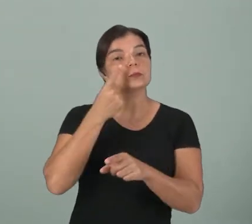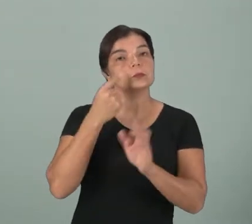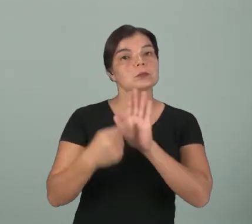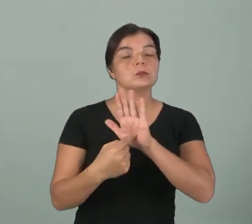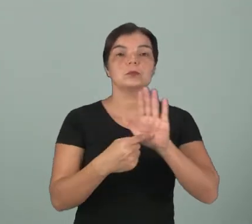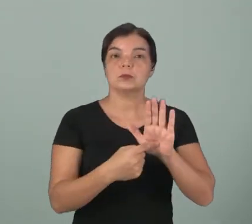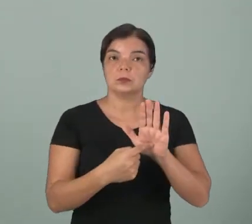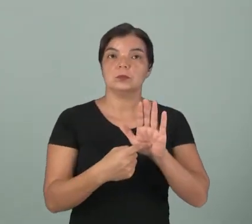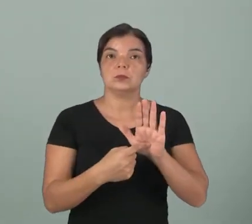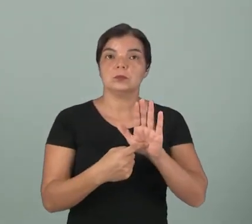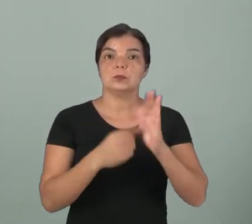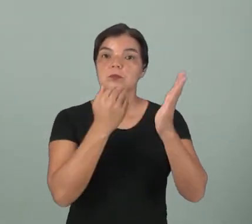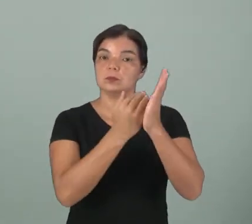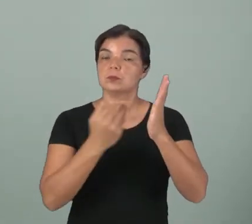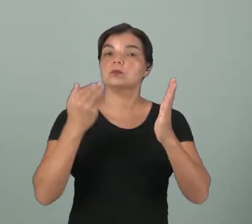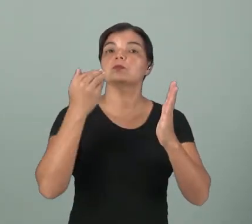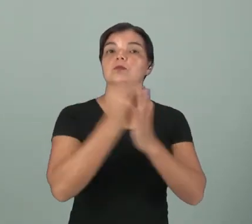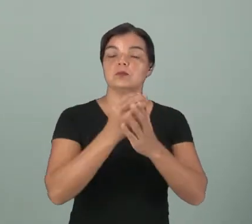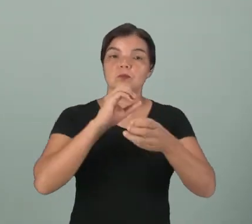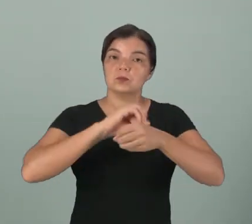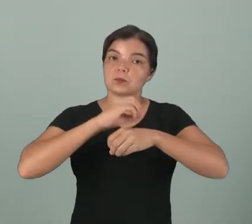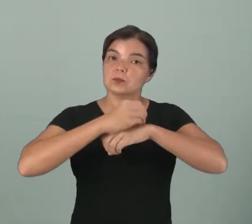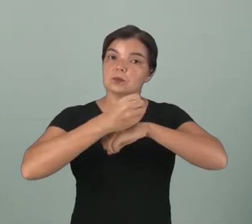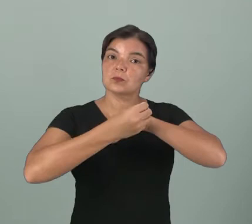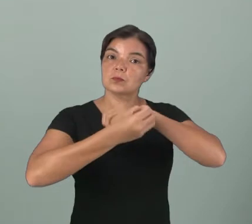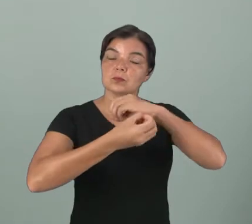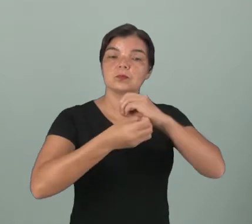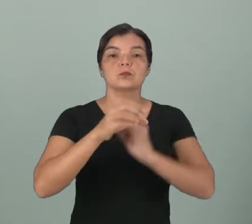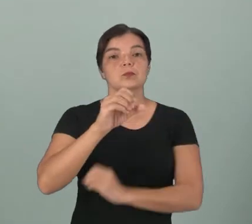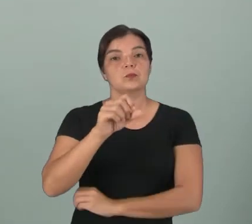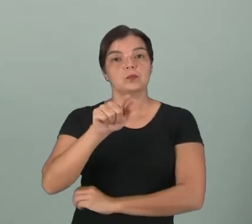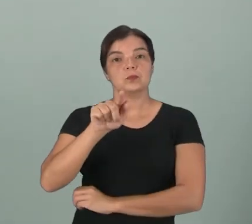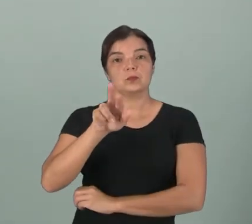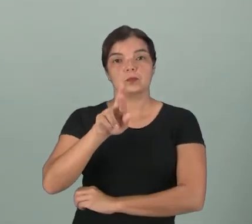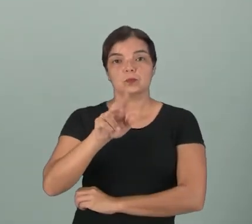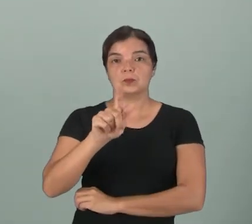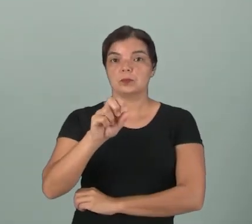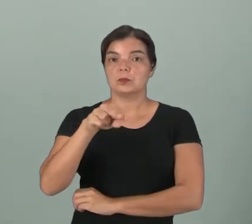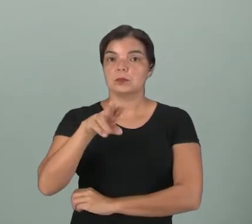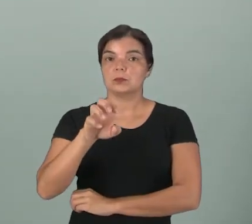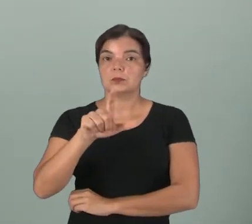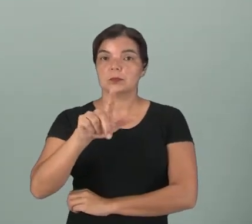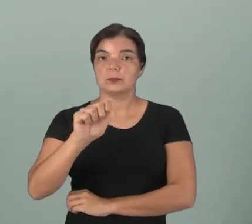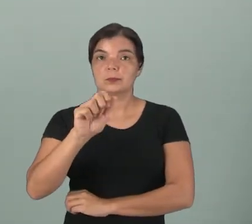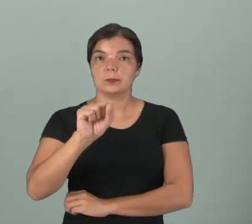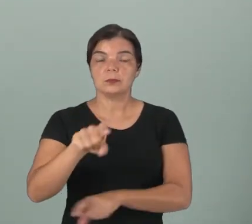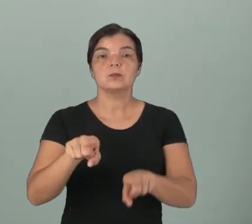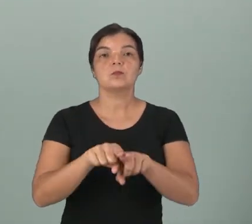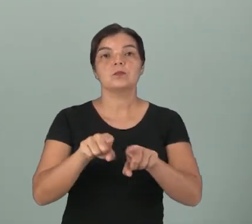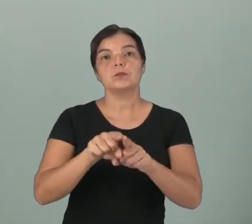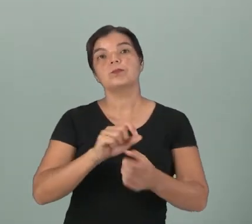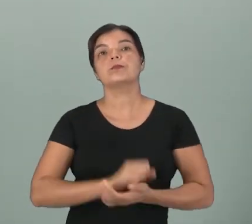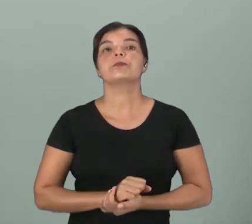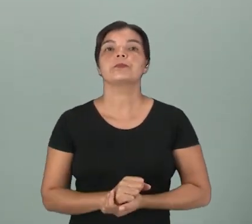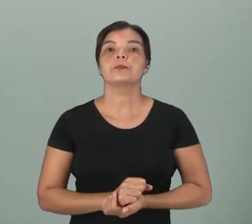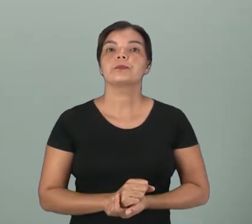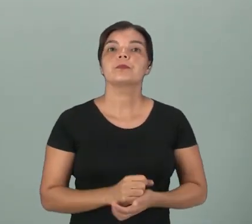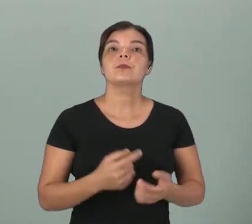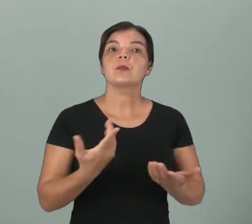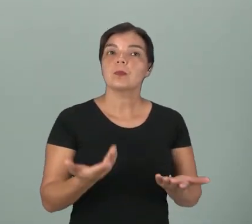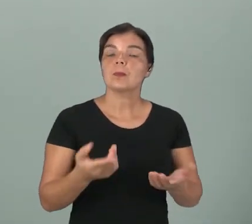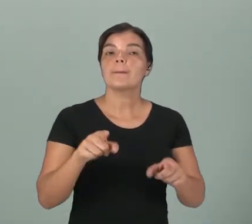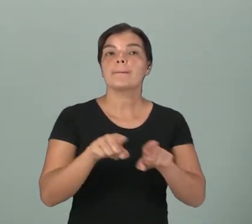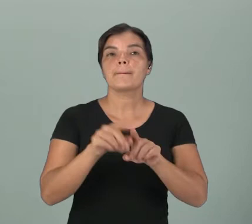nós podemos citar né a super macromoléculas que são as organelas celulares né organismos que a gente pode chamar também de